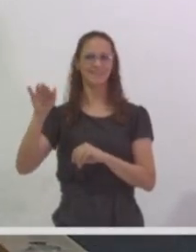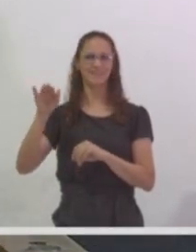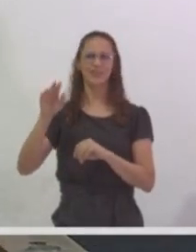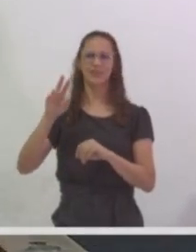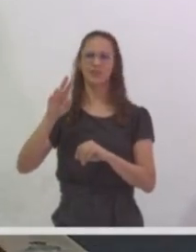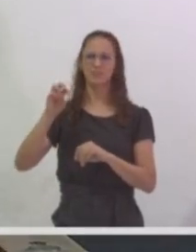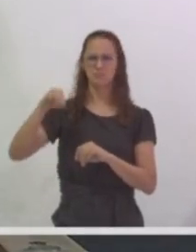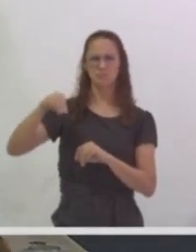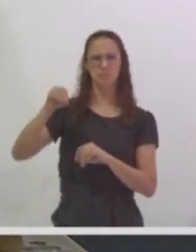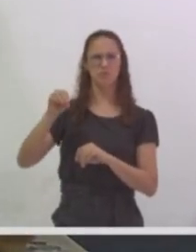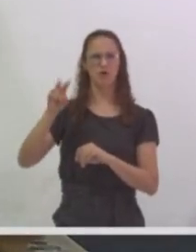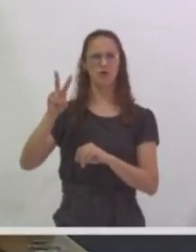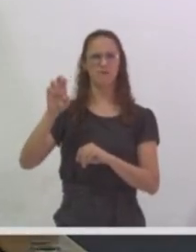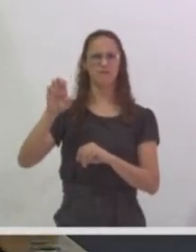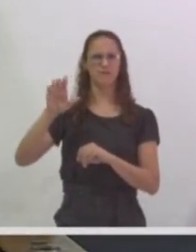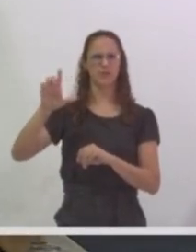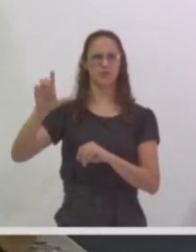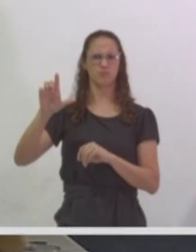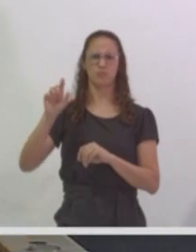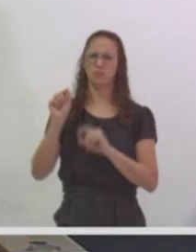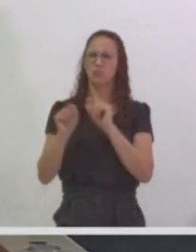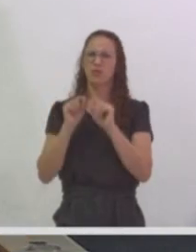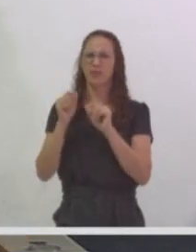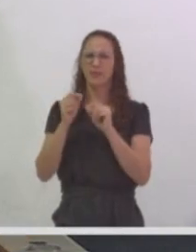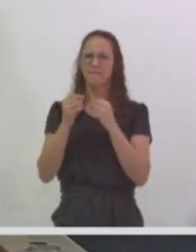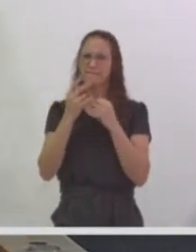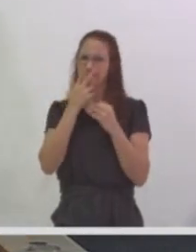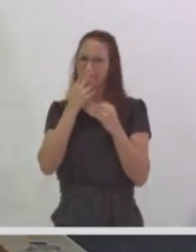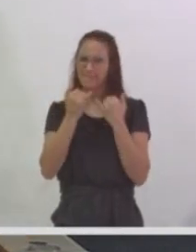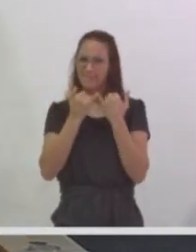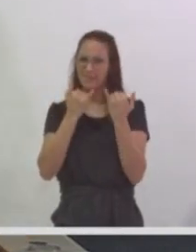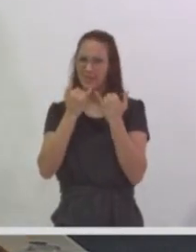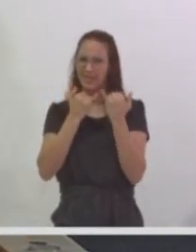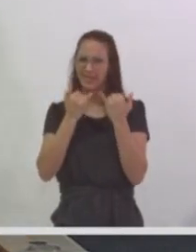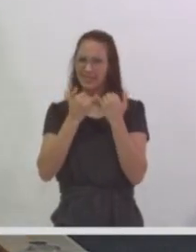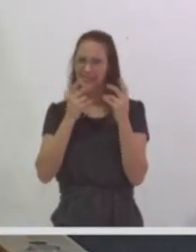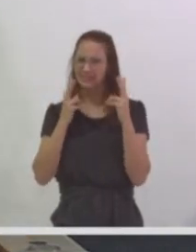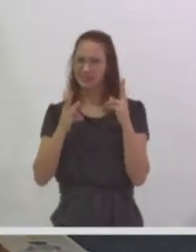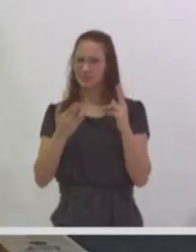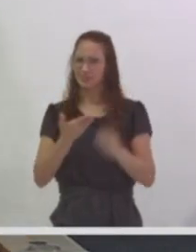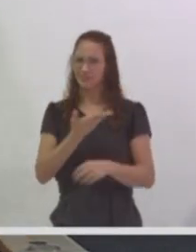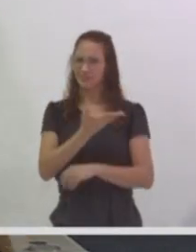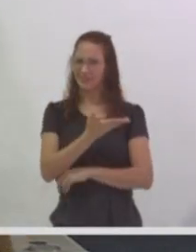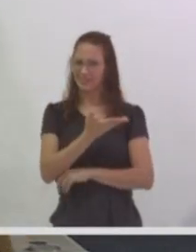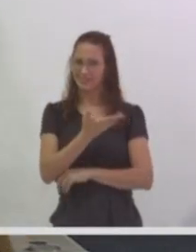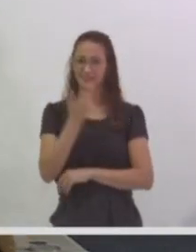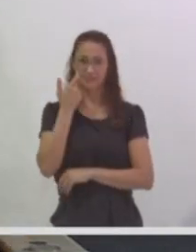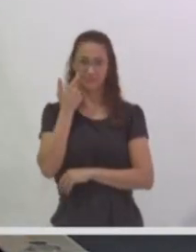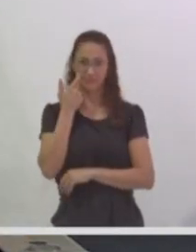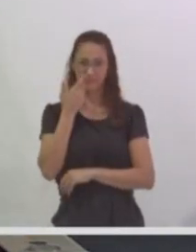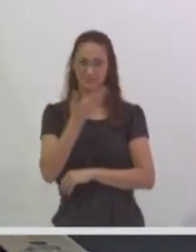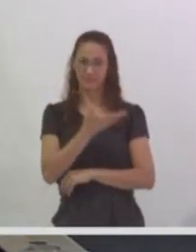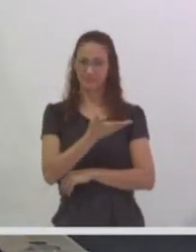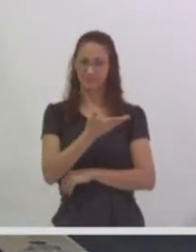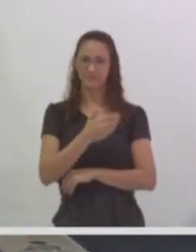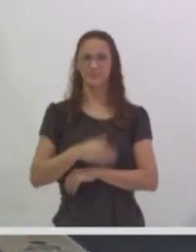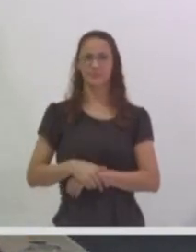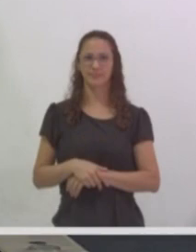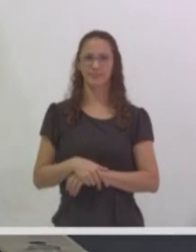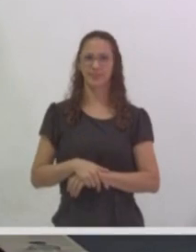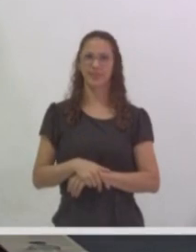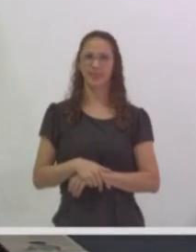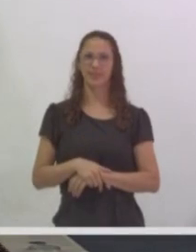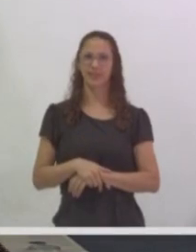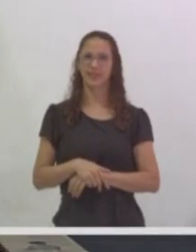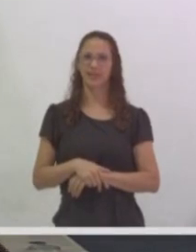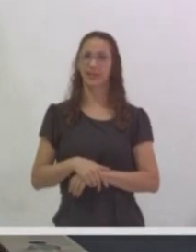parecido com esse aqui, ó. Tá? Só que em casa, como vocês não têm esse alfabeto, são as letrinhas, ó.